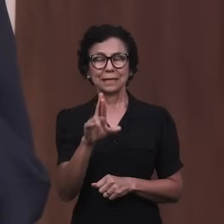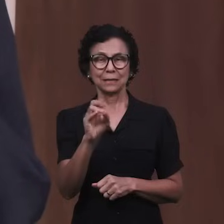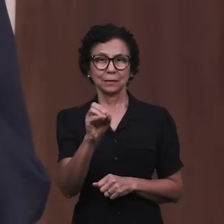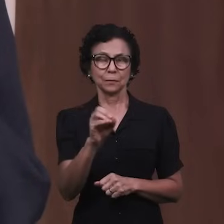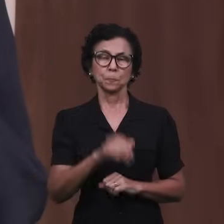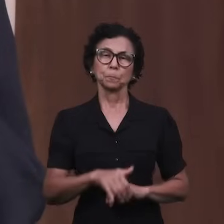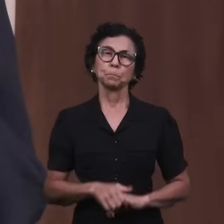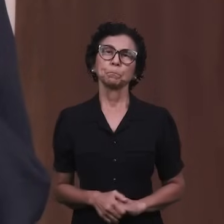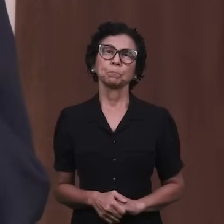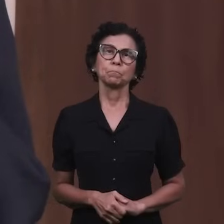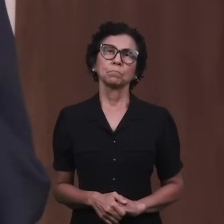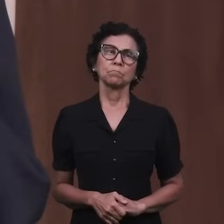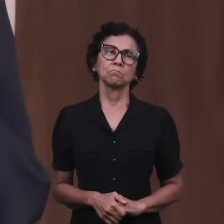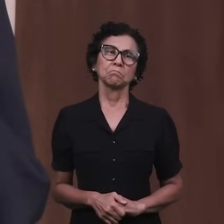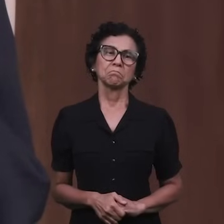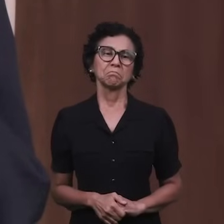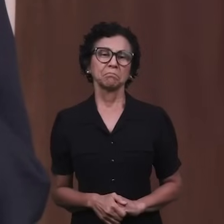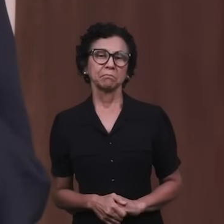Bom,